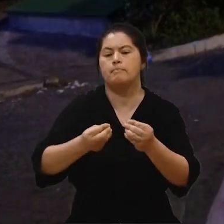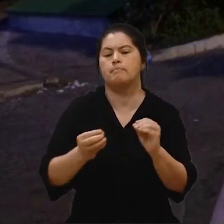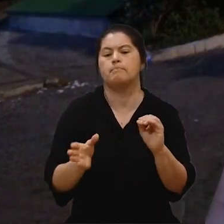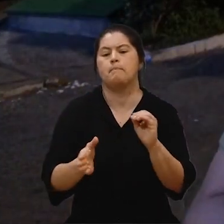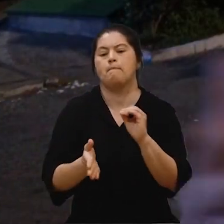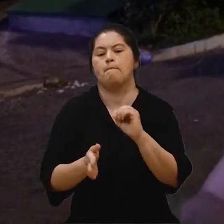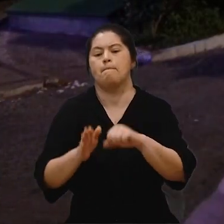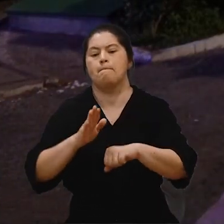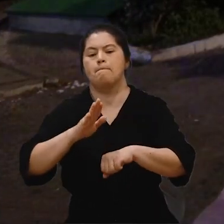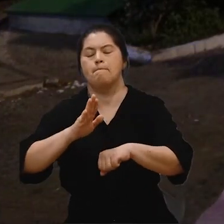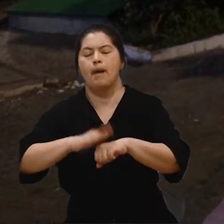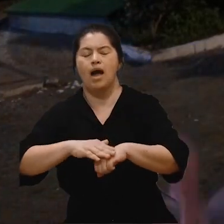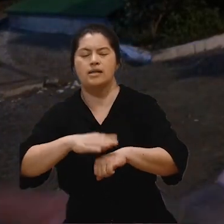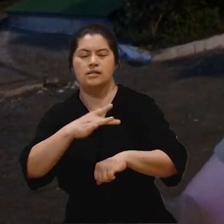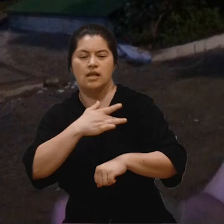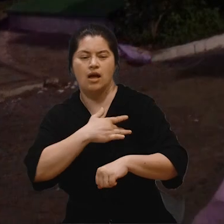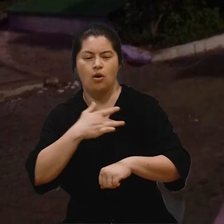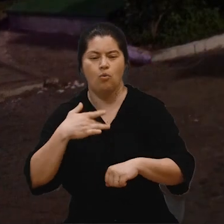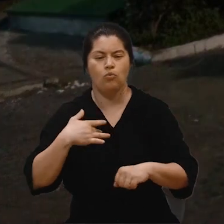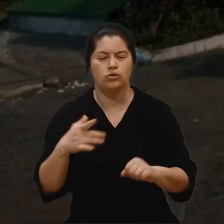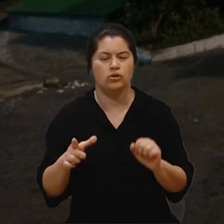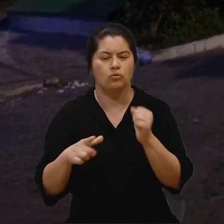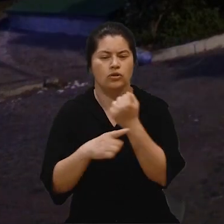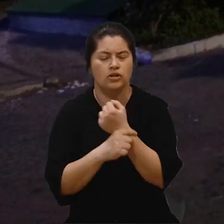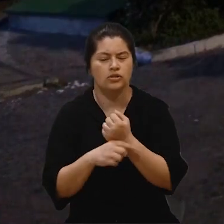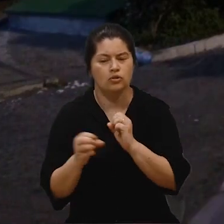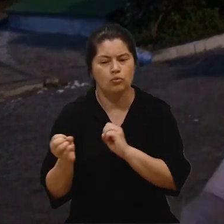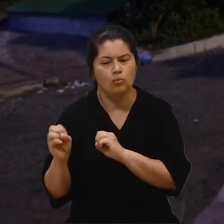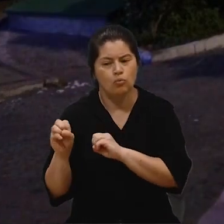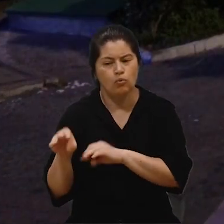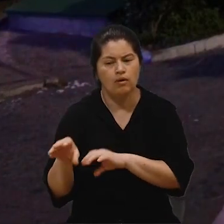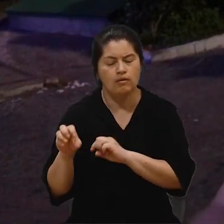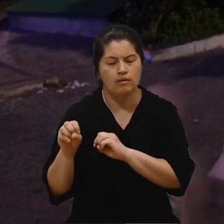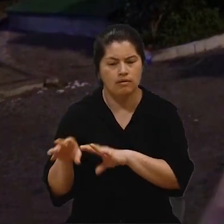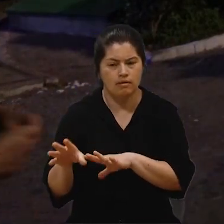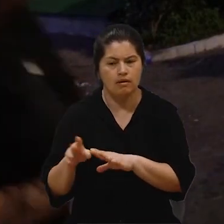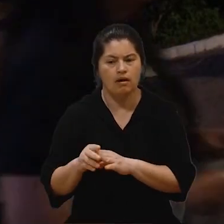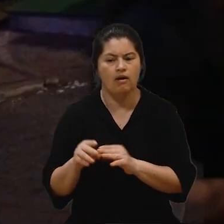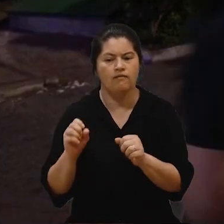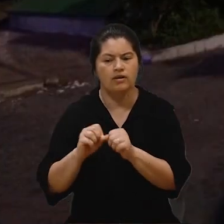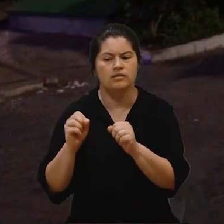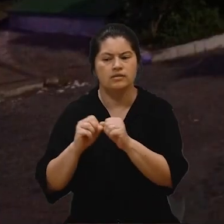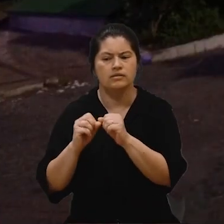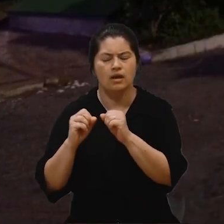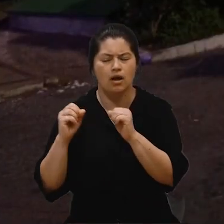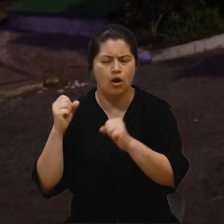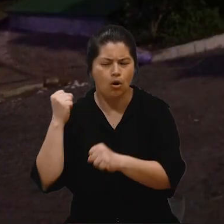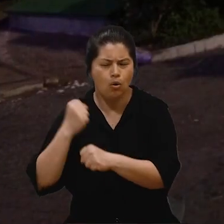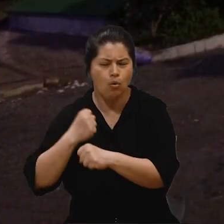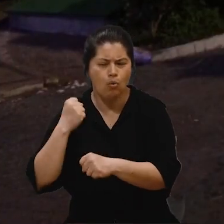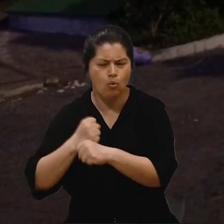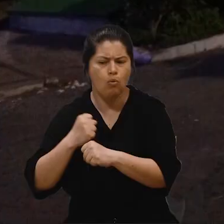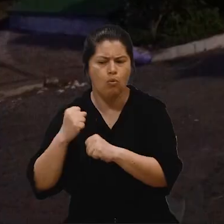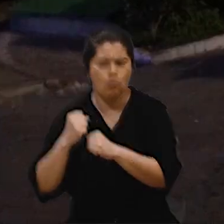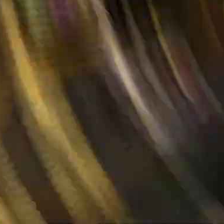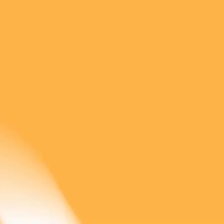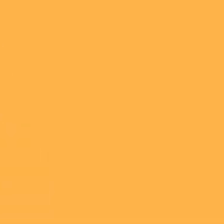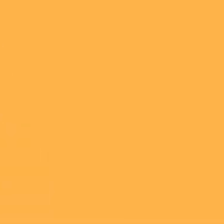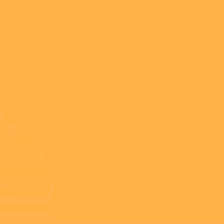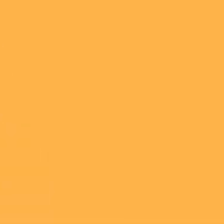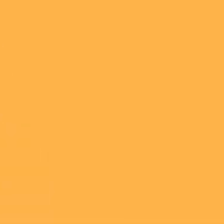todas as coisas boas para a nossa população caxiense. E é isso que nós queremos nesse ano de 2026.